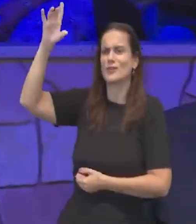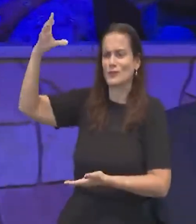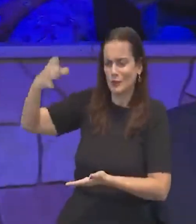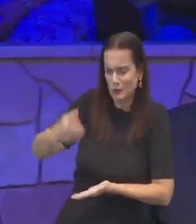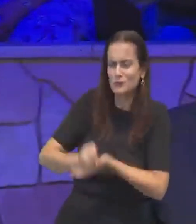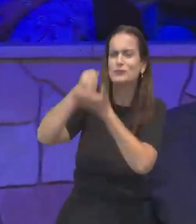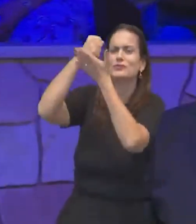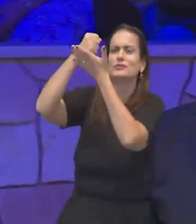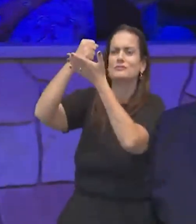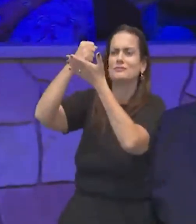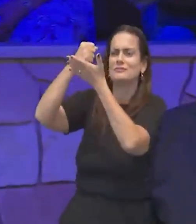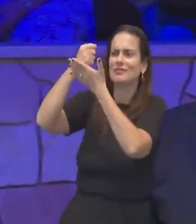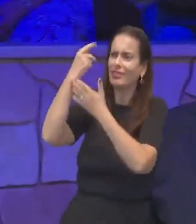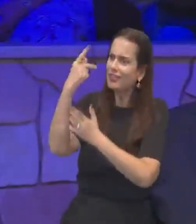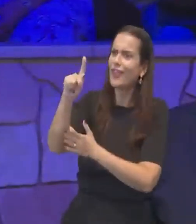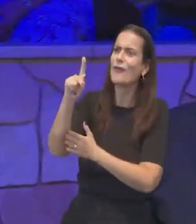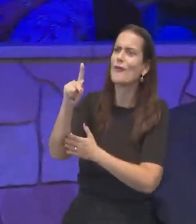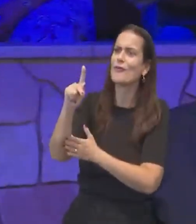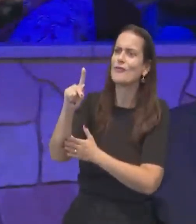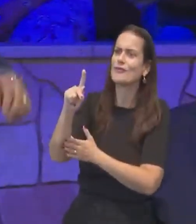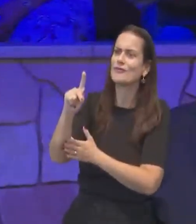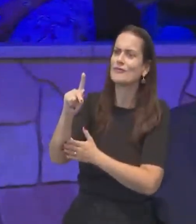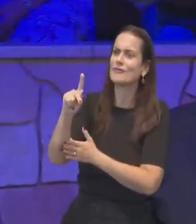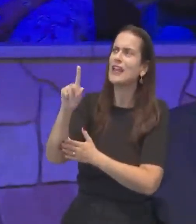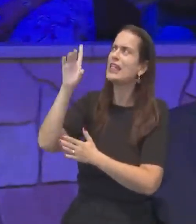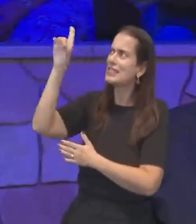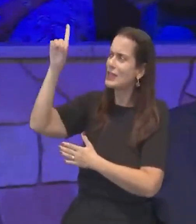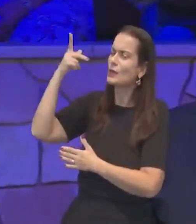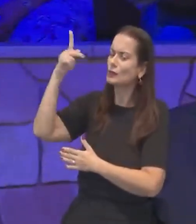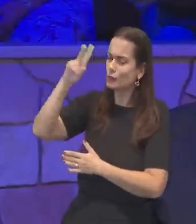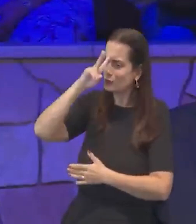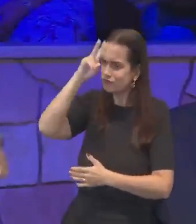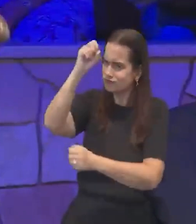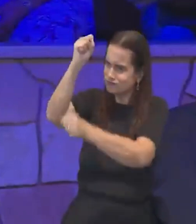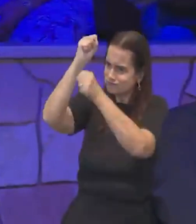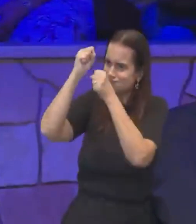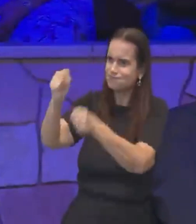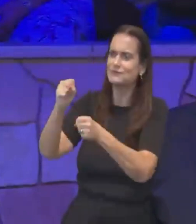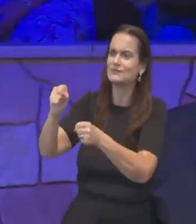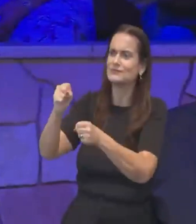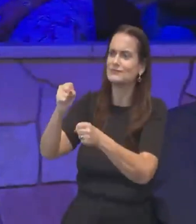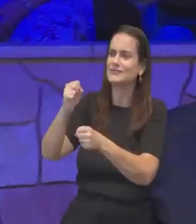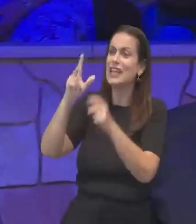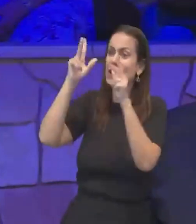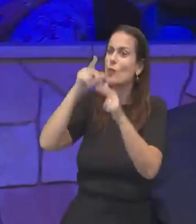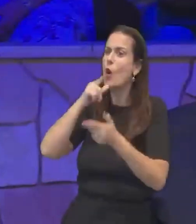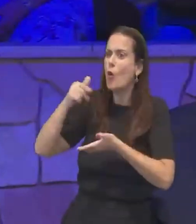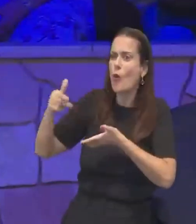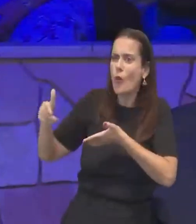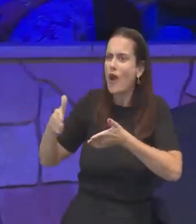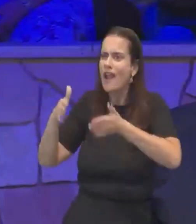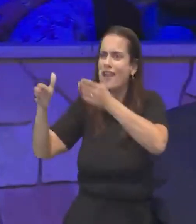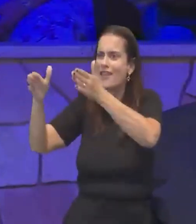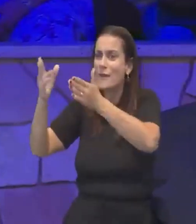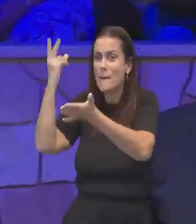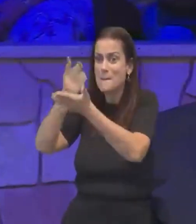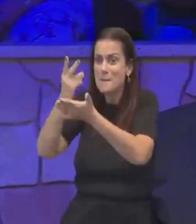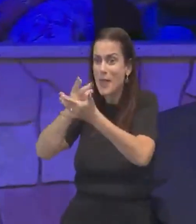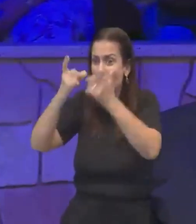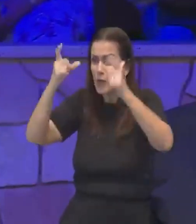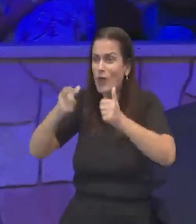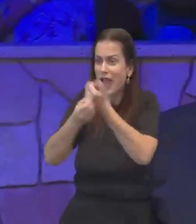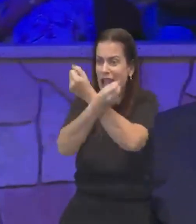refúgio, eu sou a tua fortaleza, eu sou o rio no meio dos seus desertos, eu sou aquele